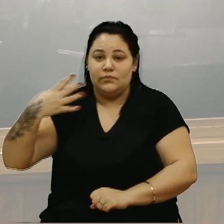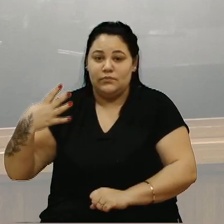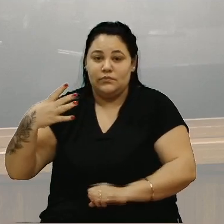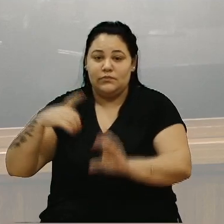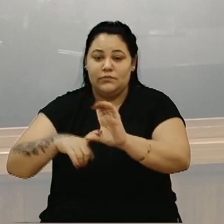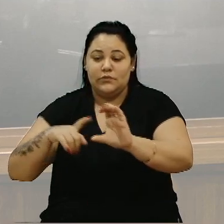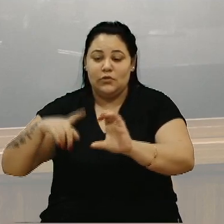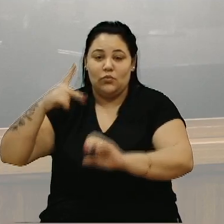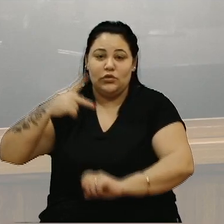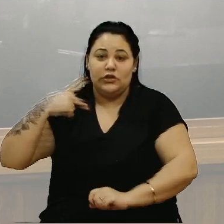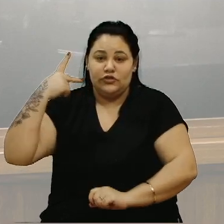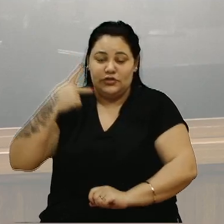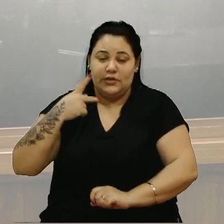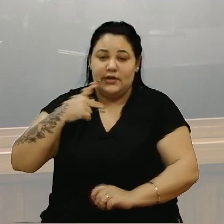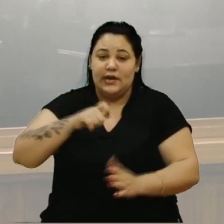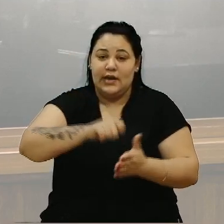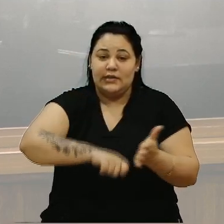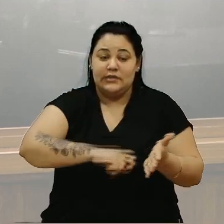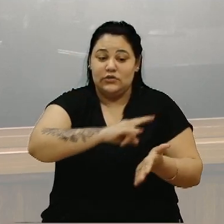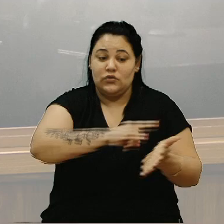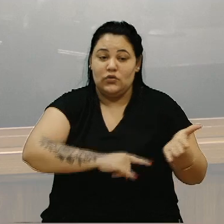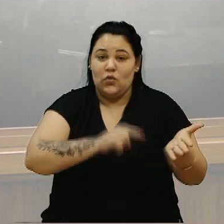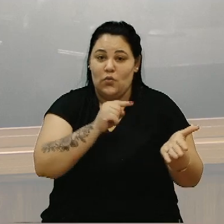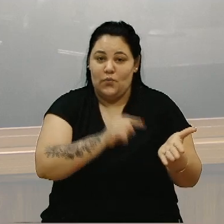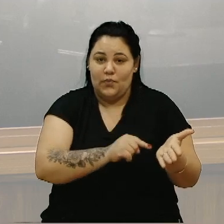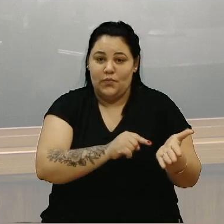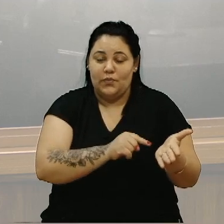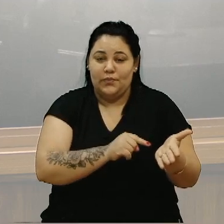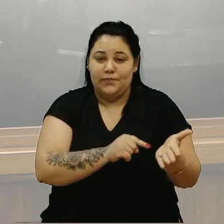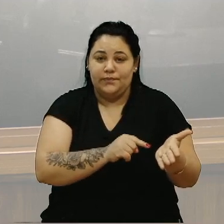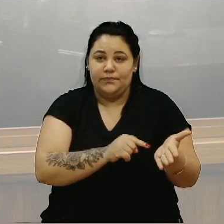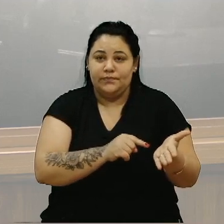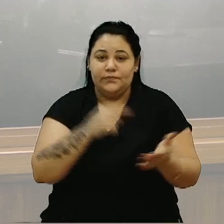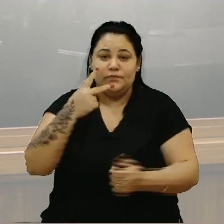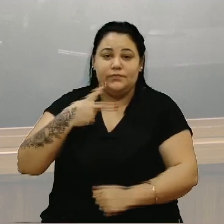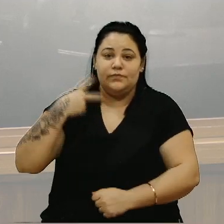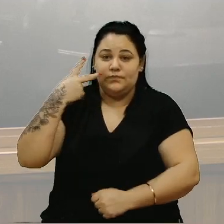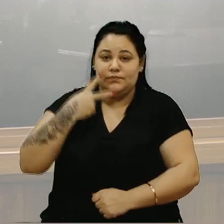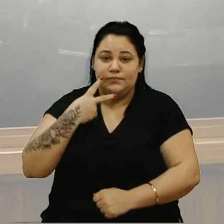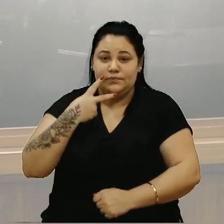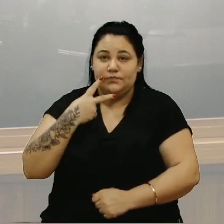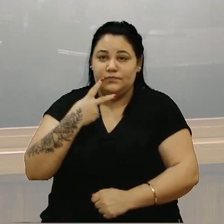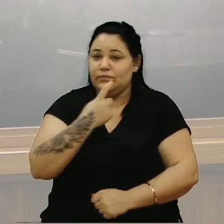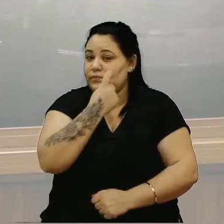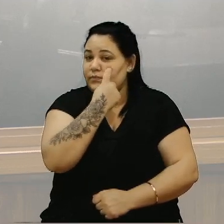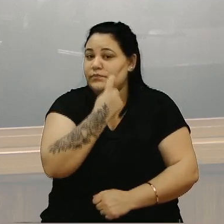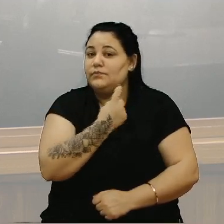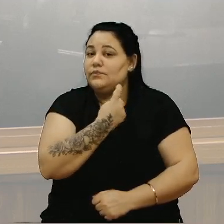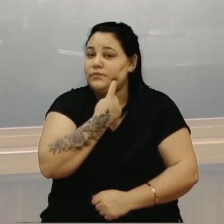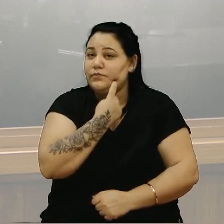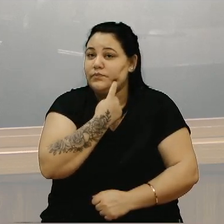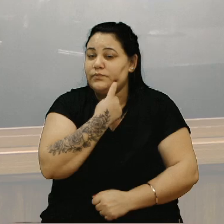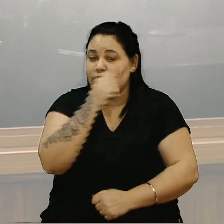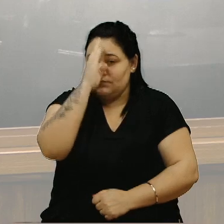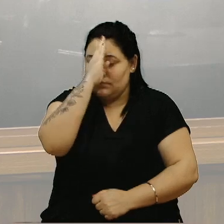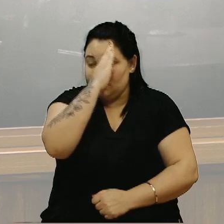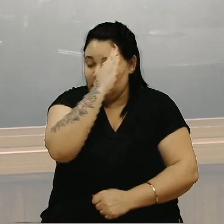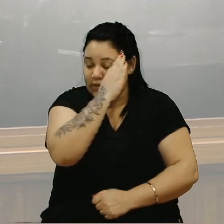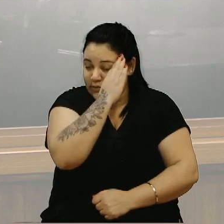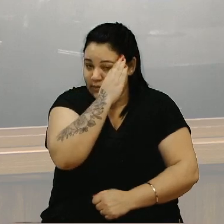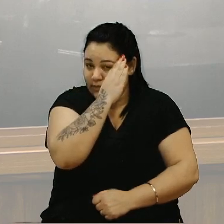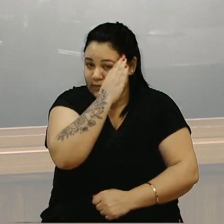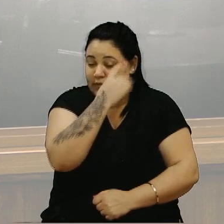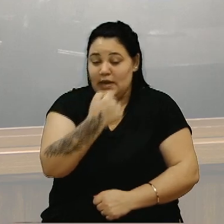134º da emancipação política. Assinam esse requerimento o vereador Wagner Petrini, vereador Adriano Bressan,